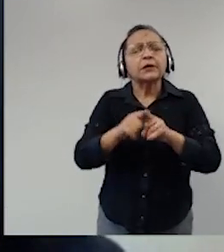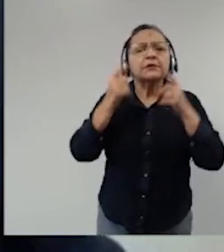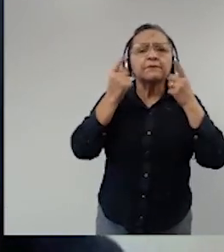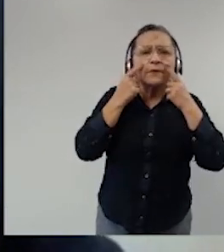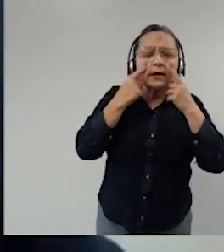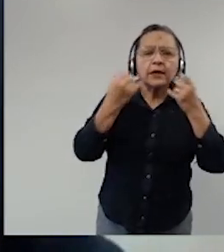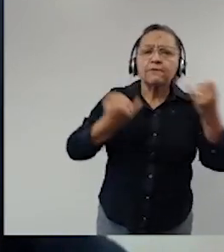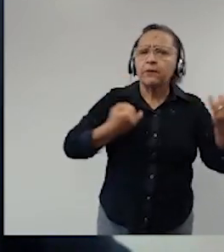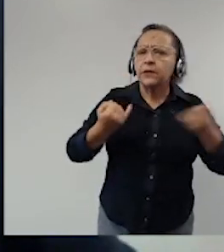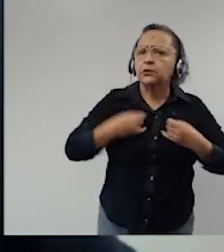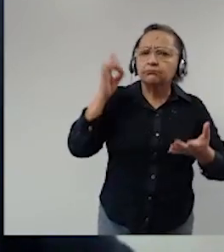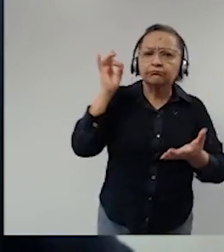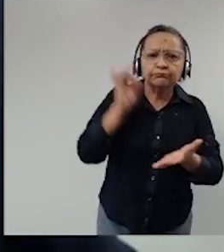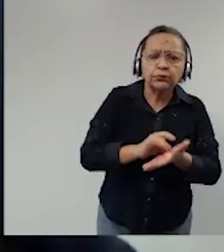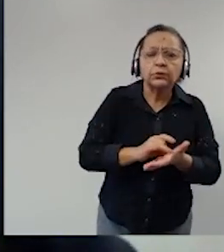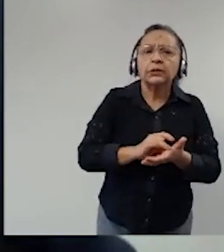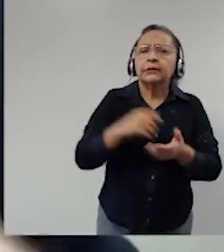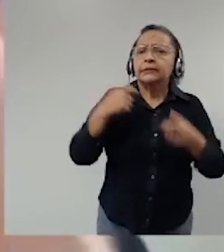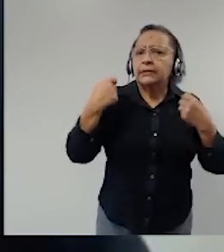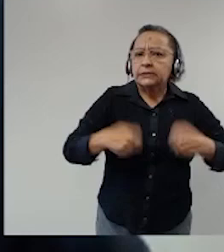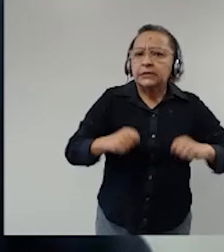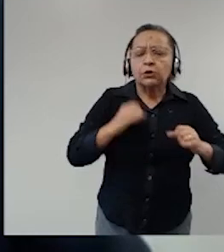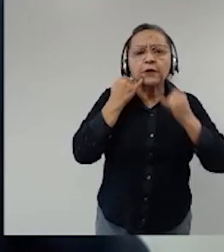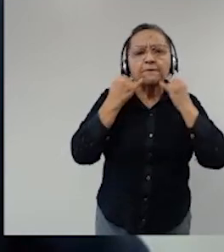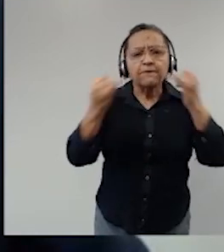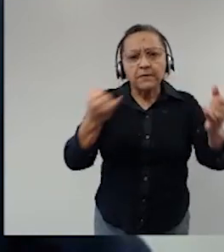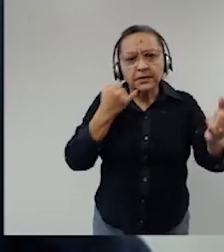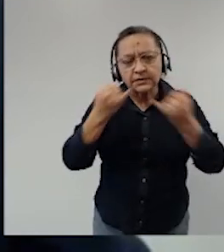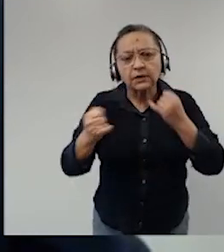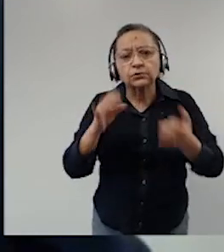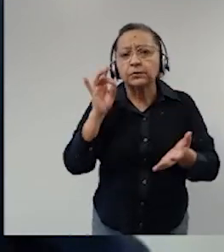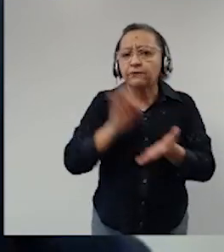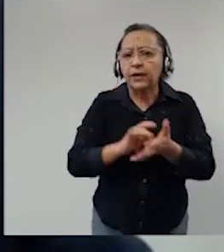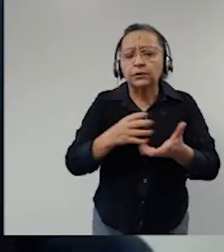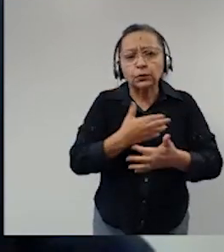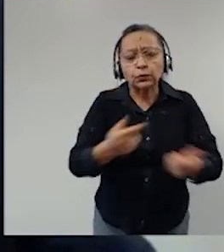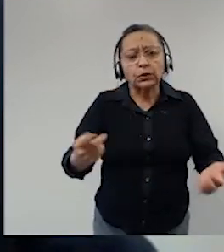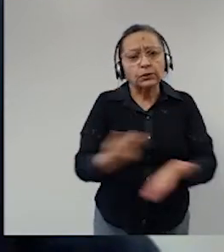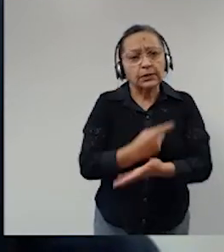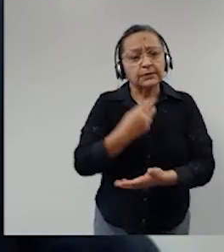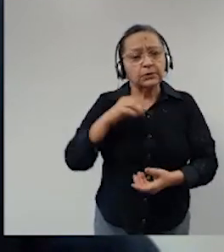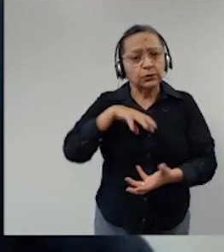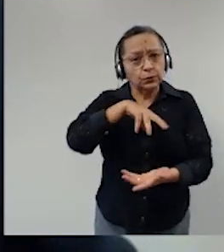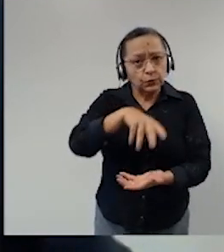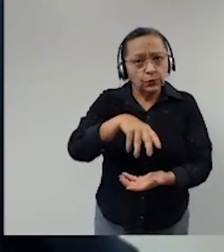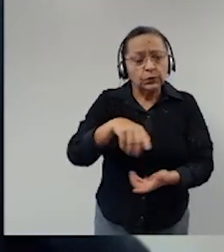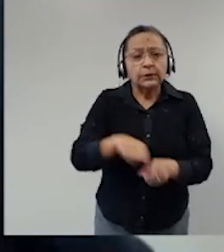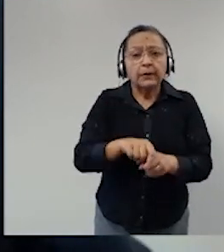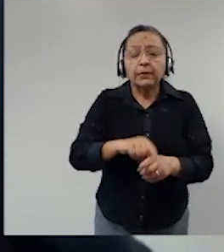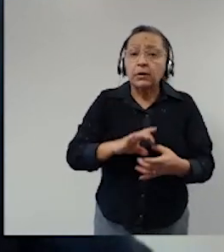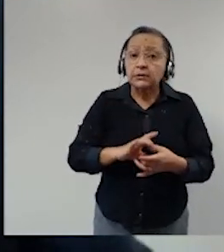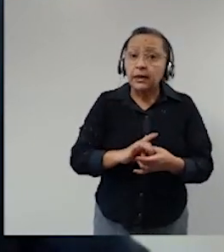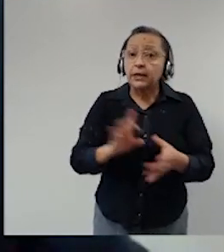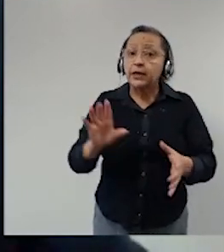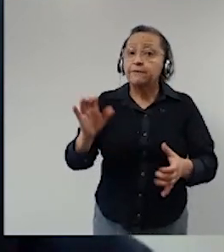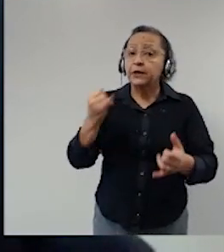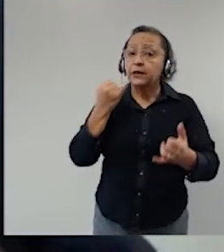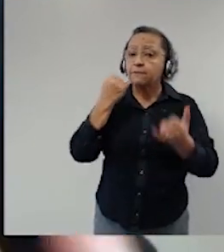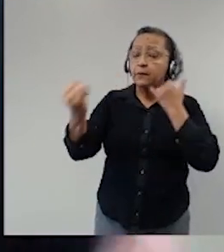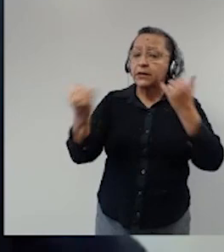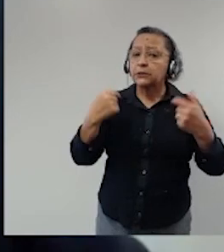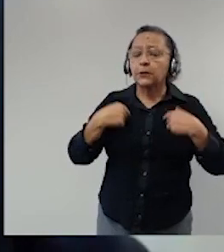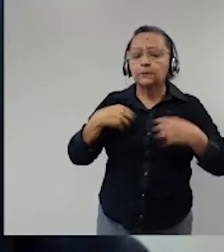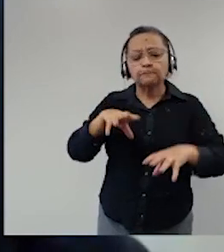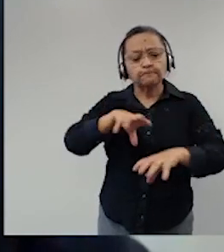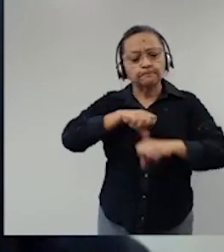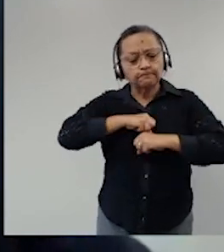ser precisamente informada sobre os fatos da vida, para que com essa livre informação consiga o